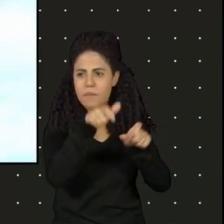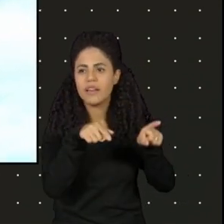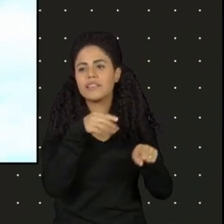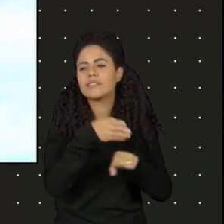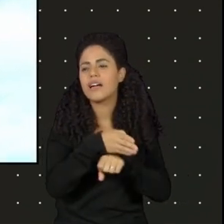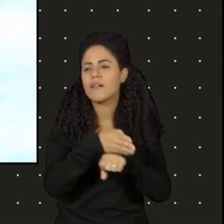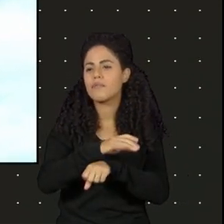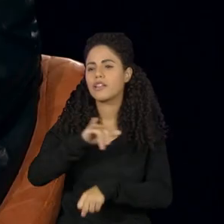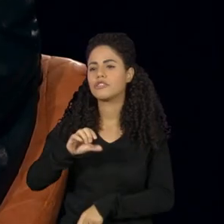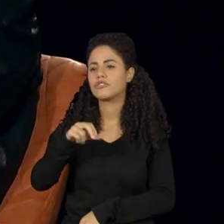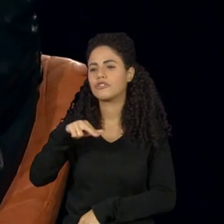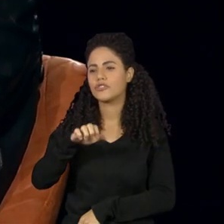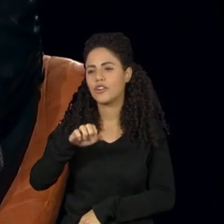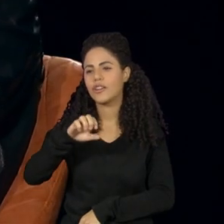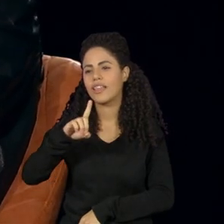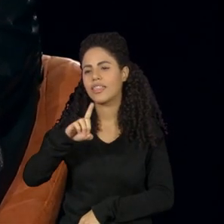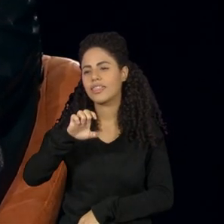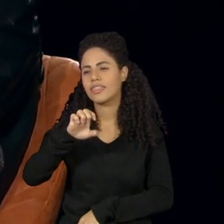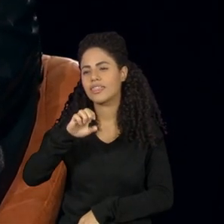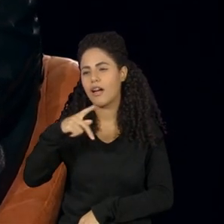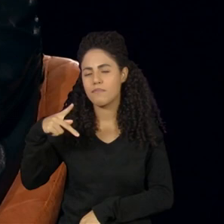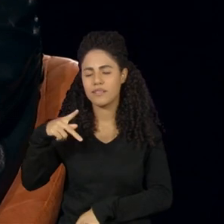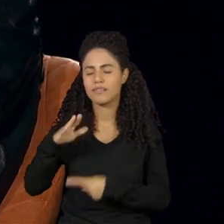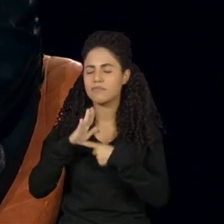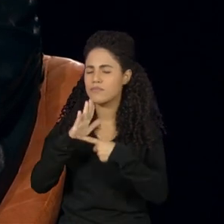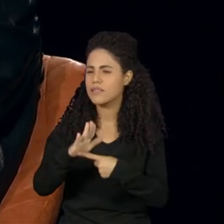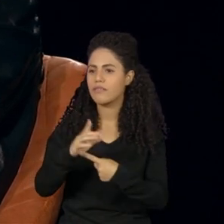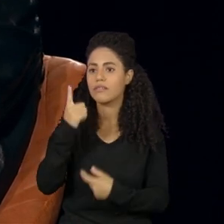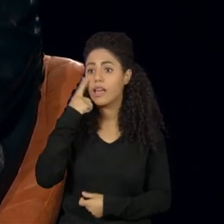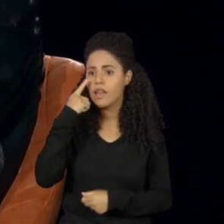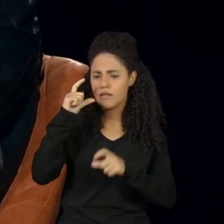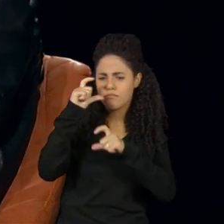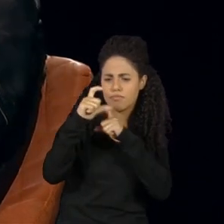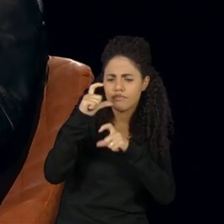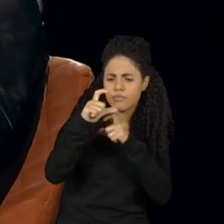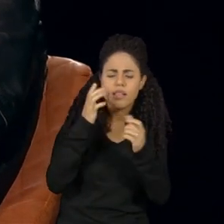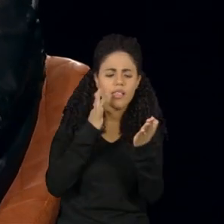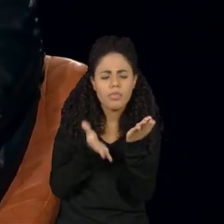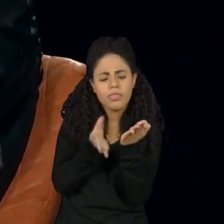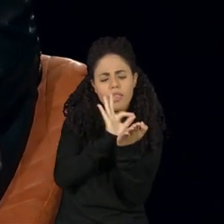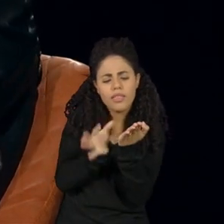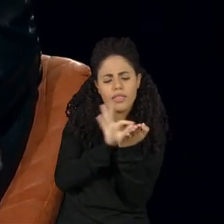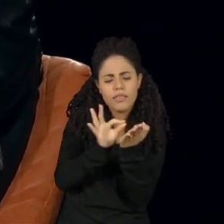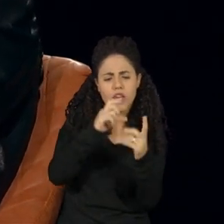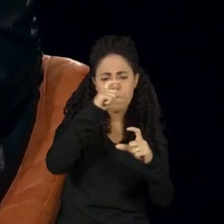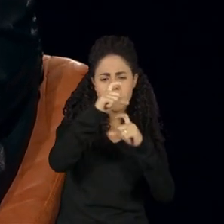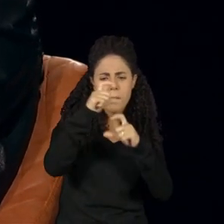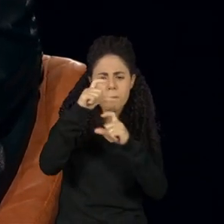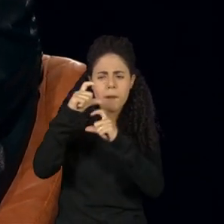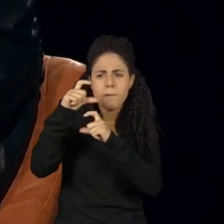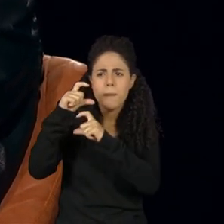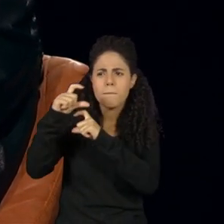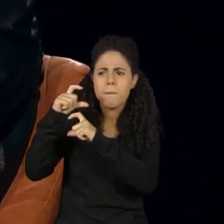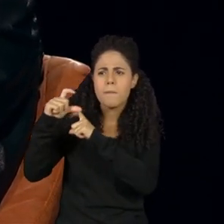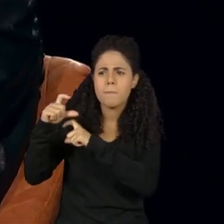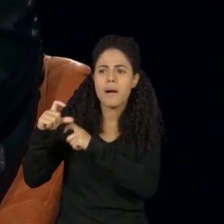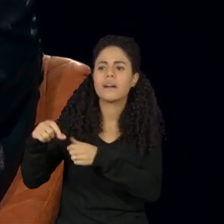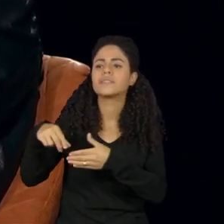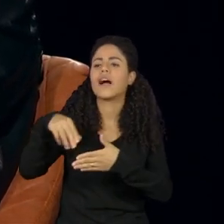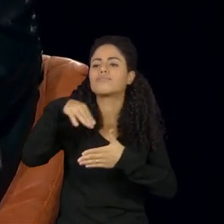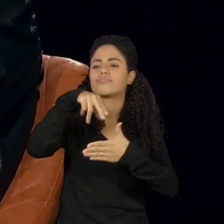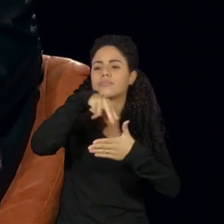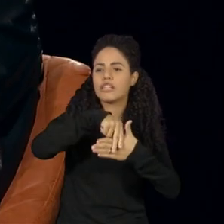Depp aí há pouco tempo, né? E tinha esses gibis. Os gibis da editora Ebal, da editora Veste, né? Que na época